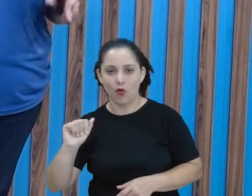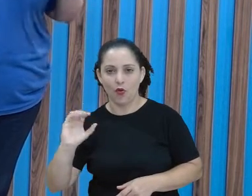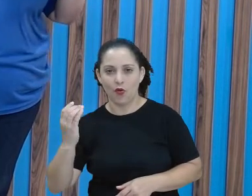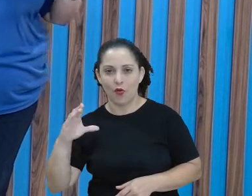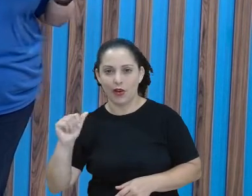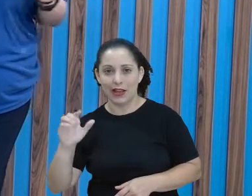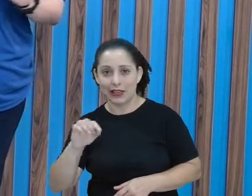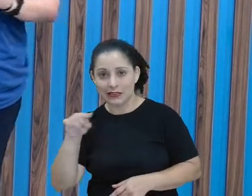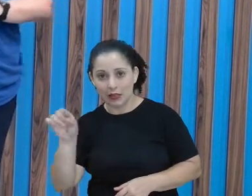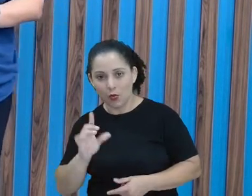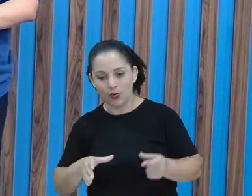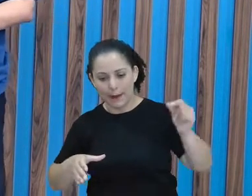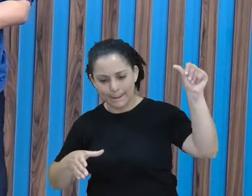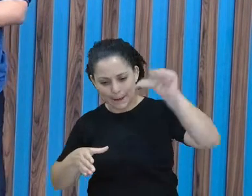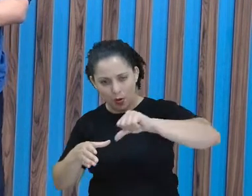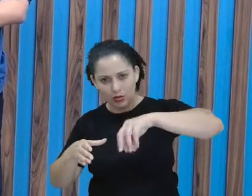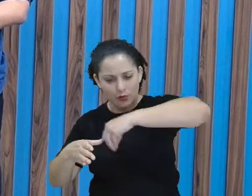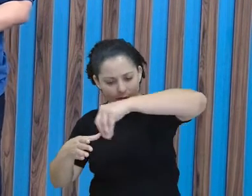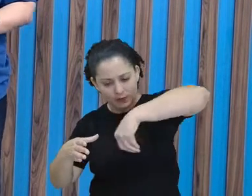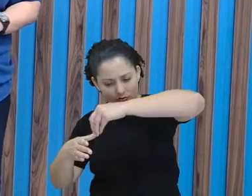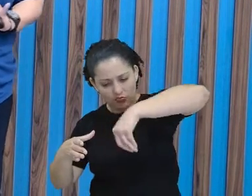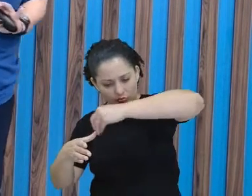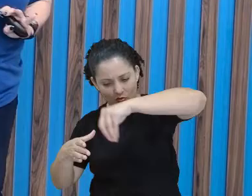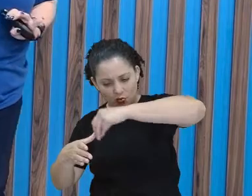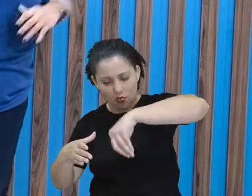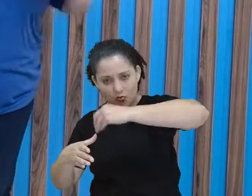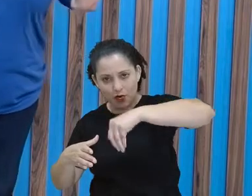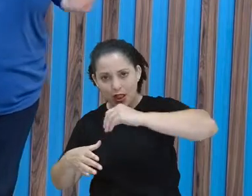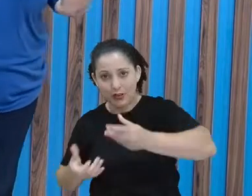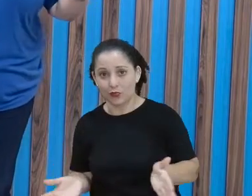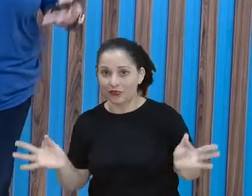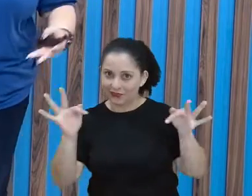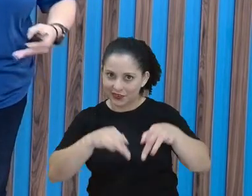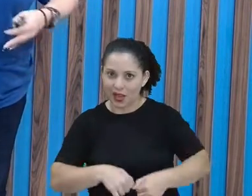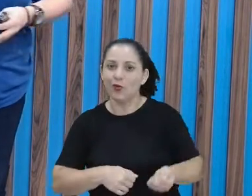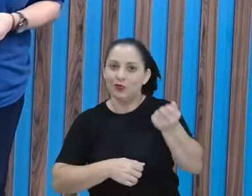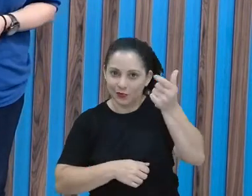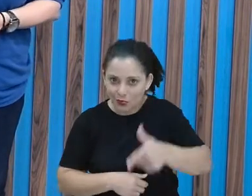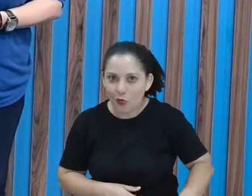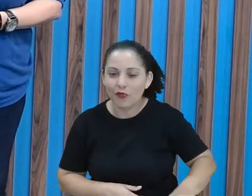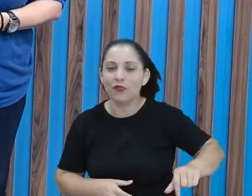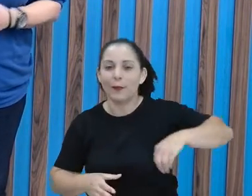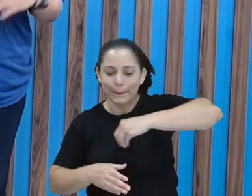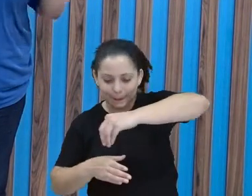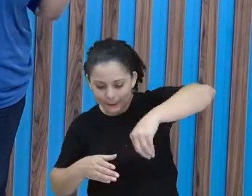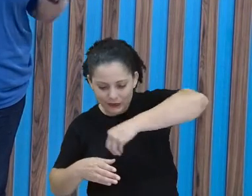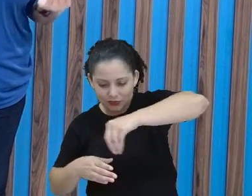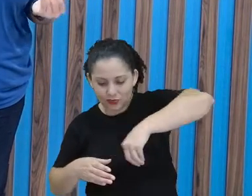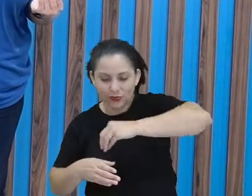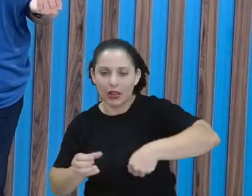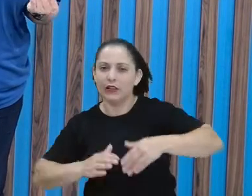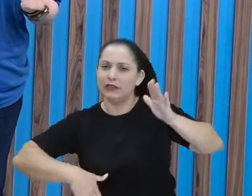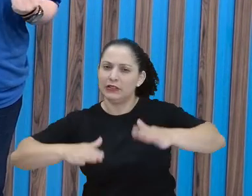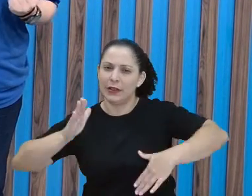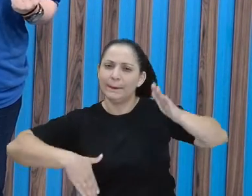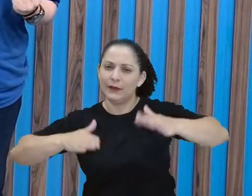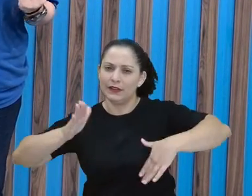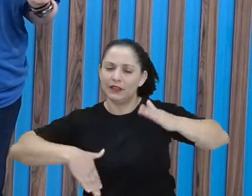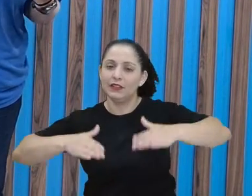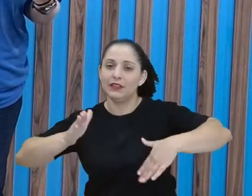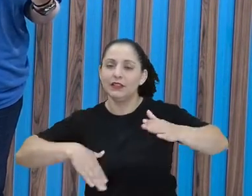ali, antes de começar toda a etapa, e no final, de novo, mais cloro, tá certo? Então, vai depender,